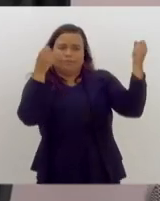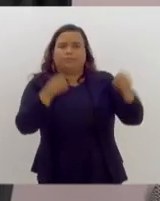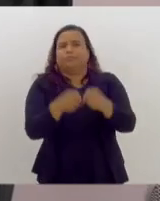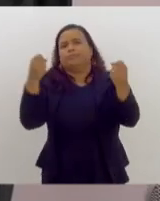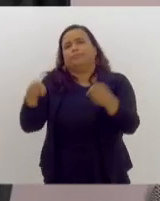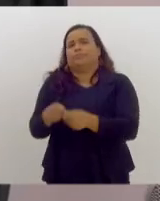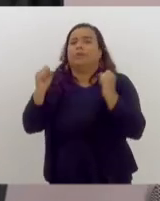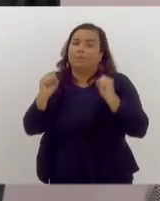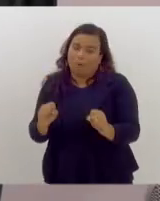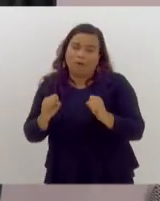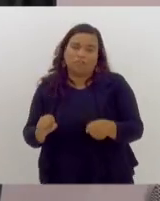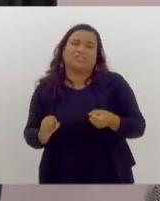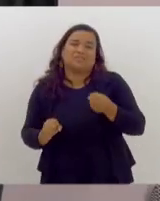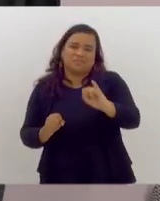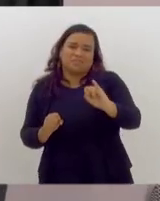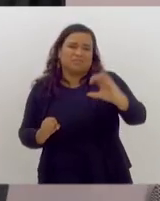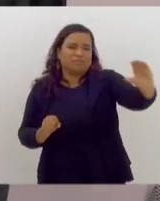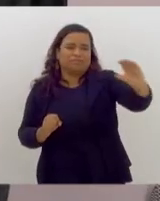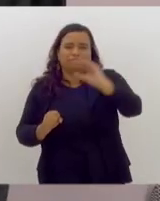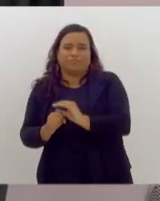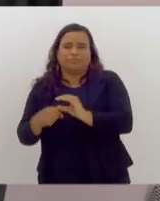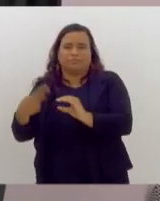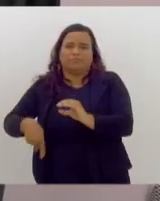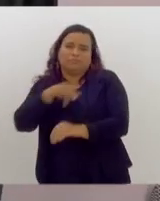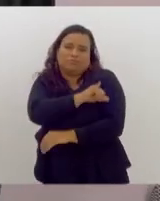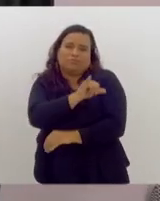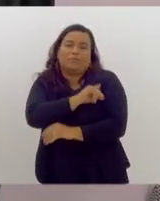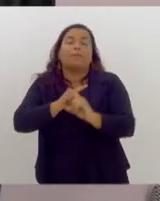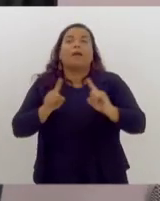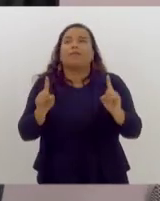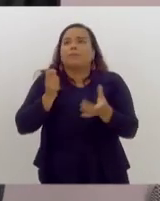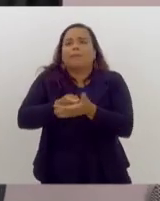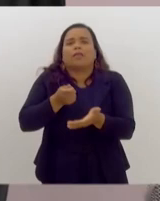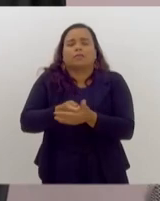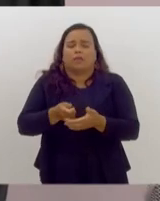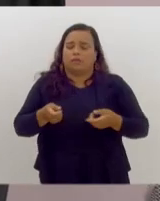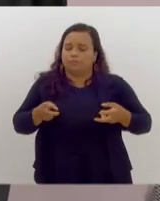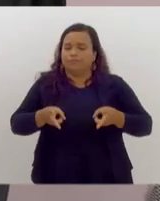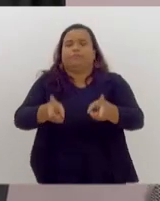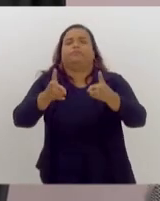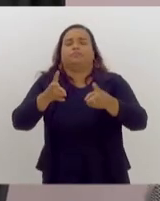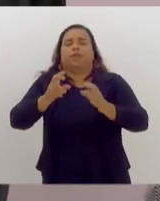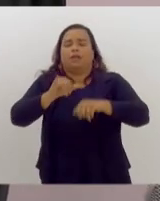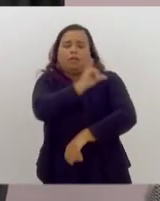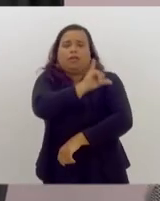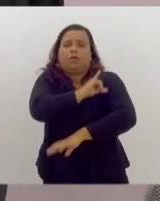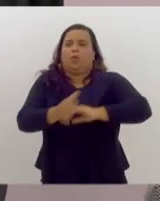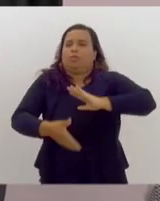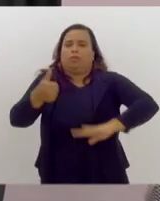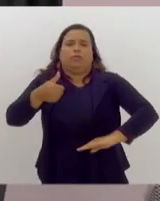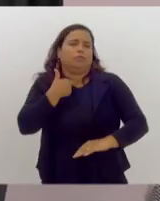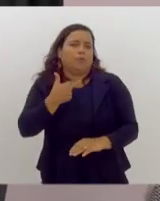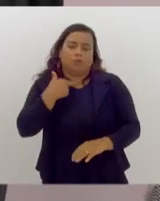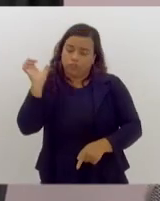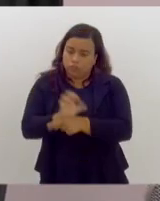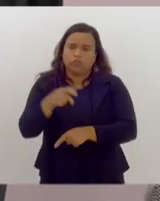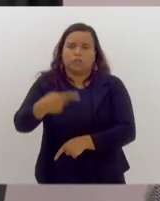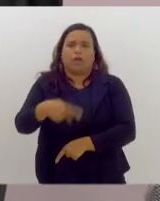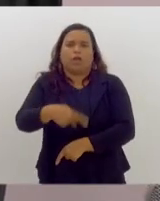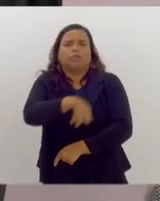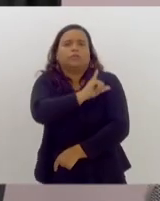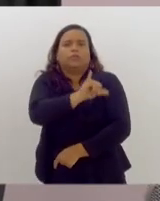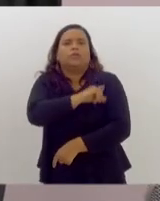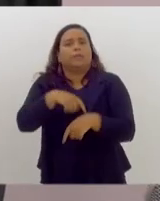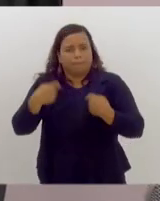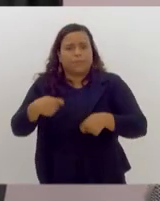É, por outro lado, não é possível manter a exclusão do município do Rio. Então, o próprio Estado precisa se posicionar se é capaz